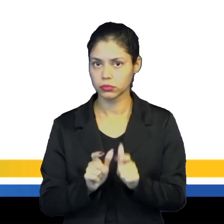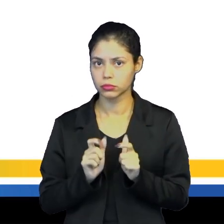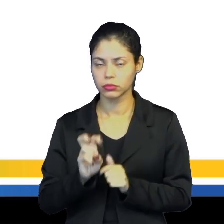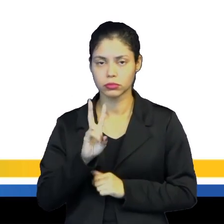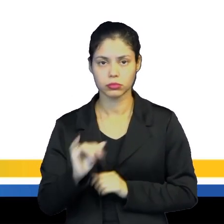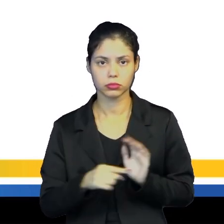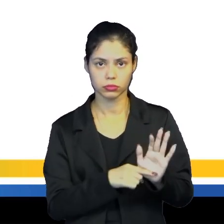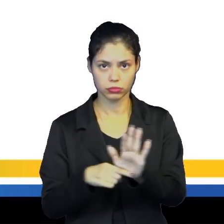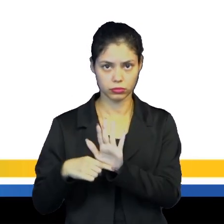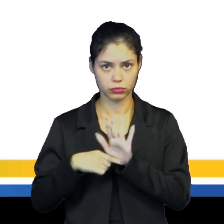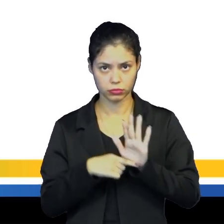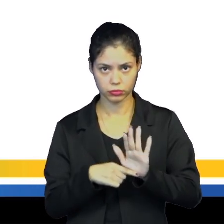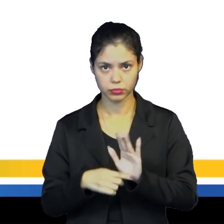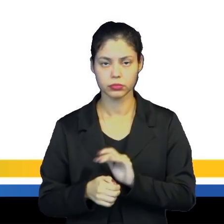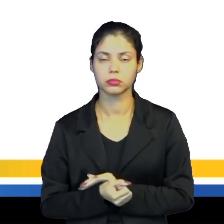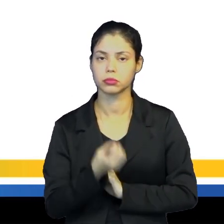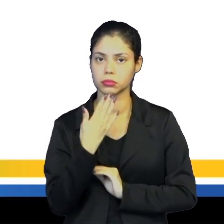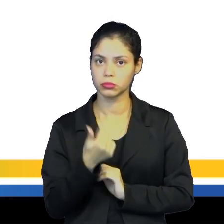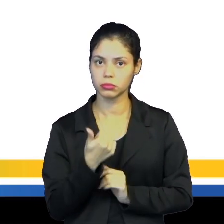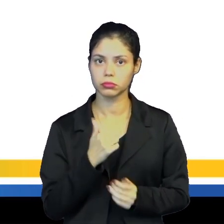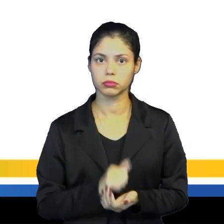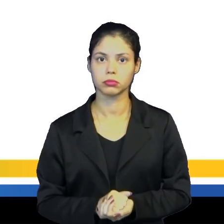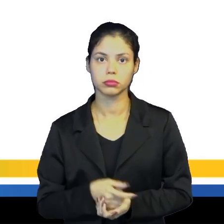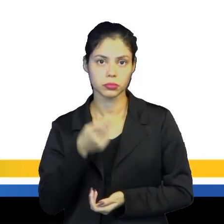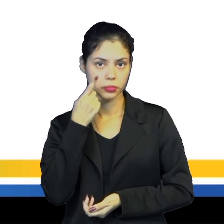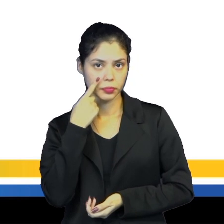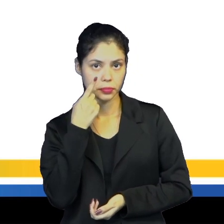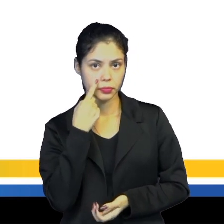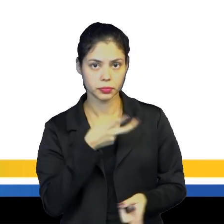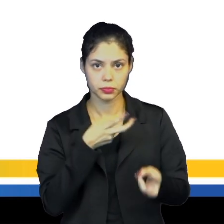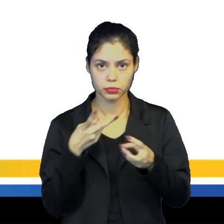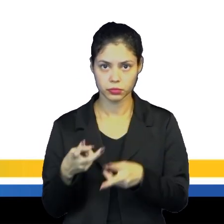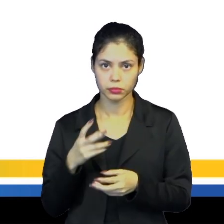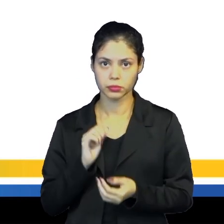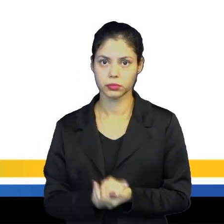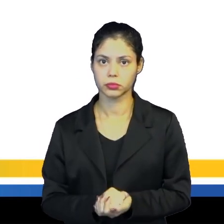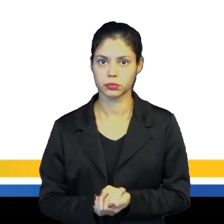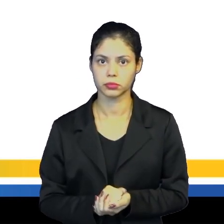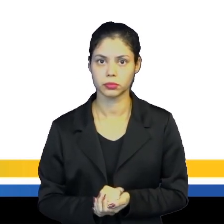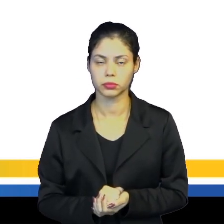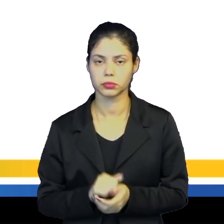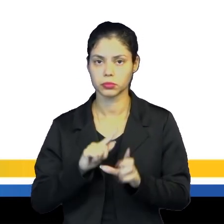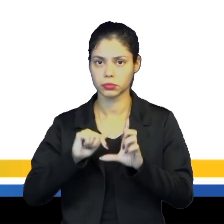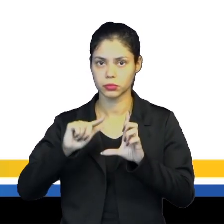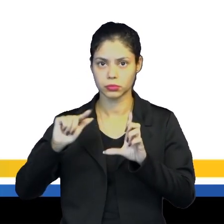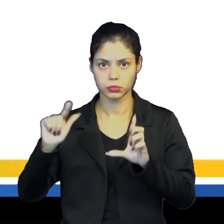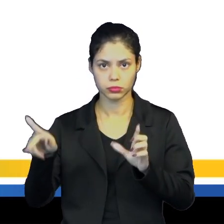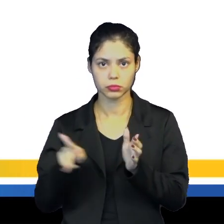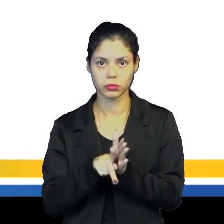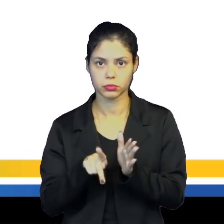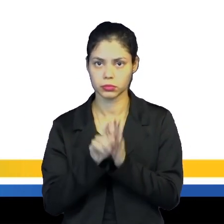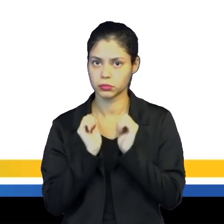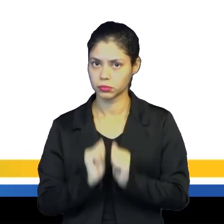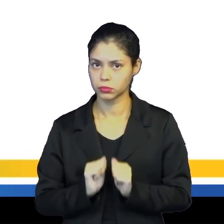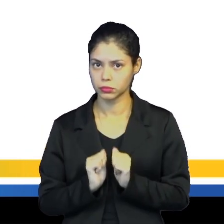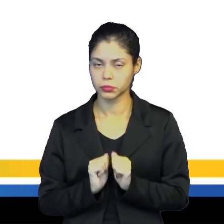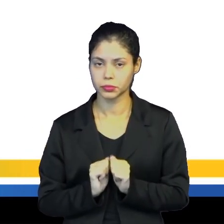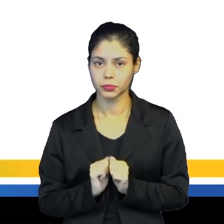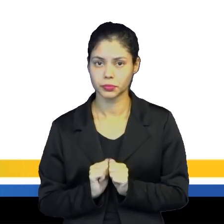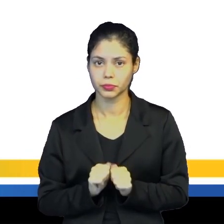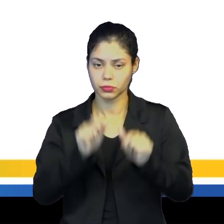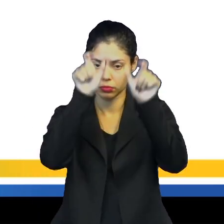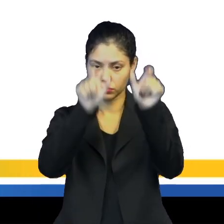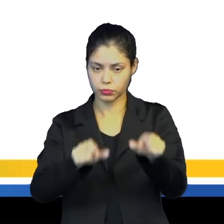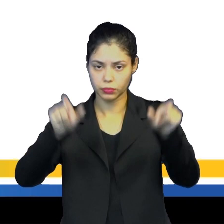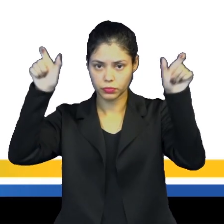vai ser representada, tá? Então, observem bem, ele está dizendo, os gráficos podem ser do tipo